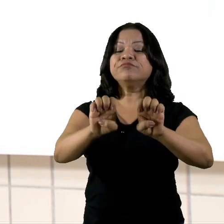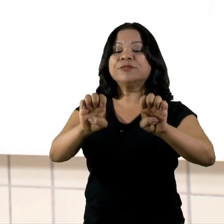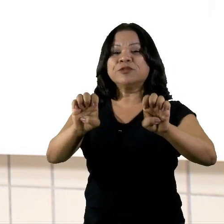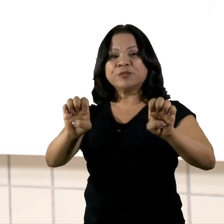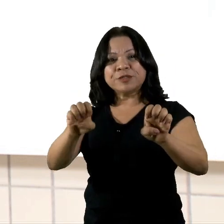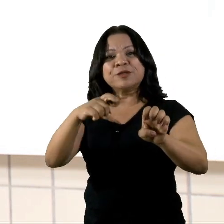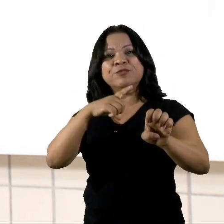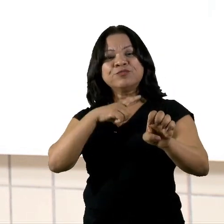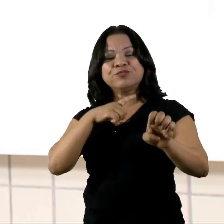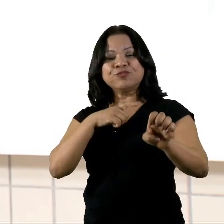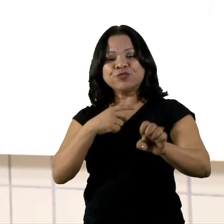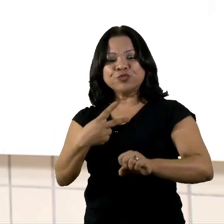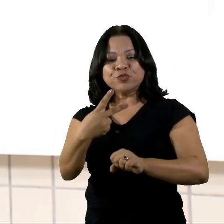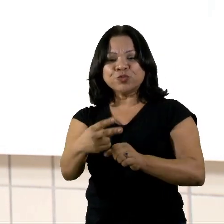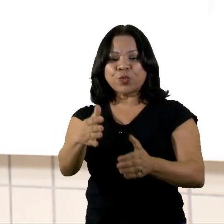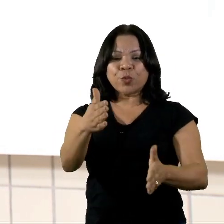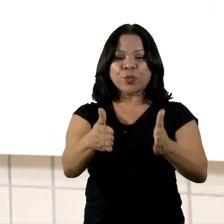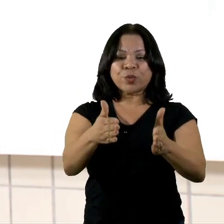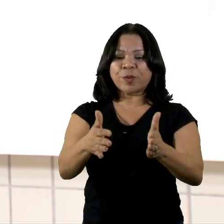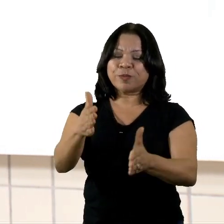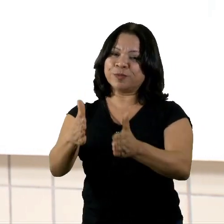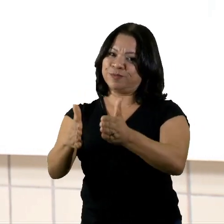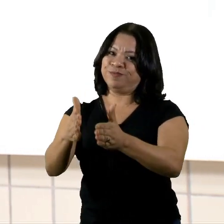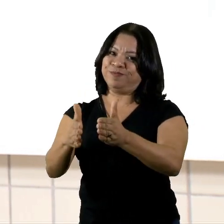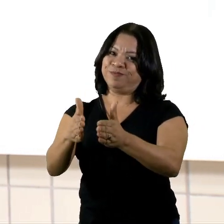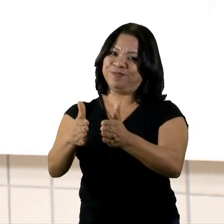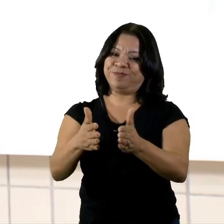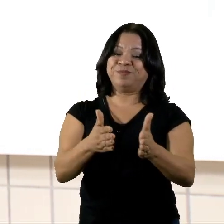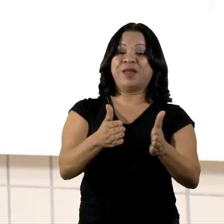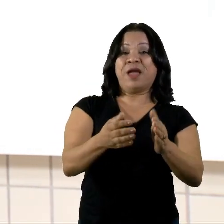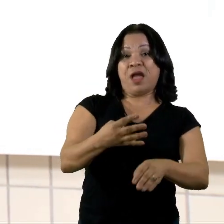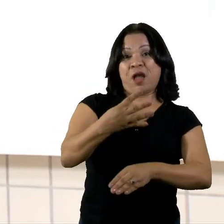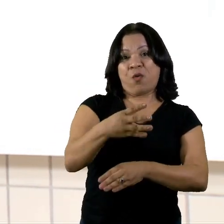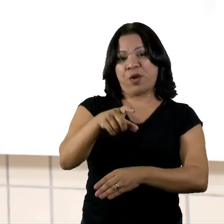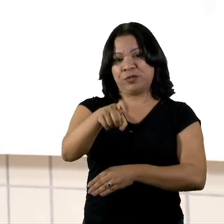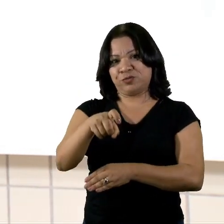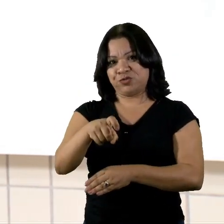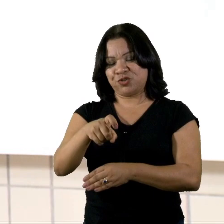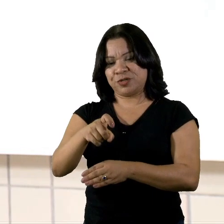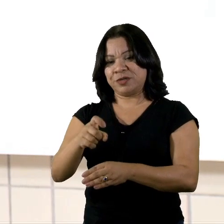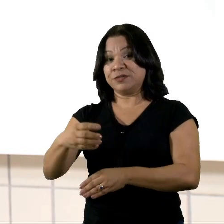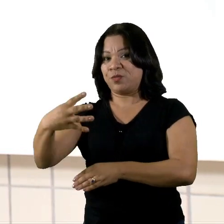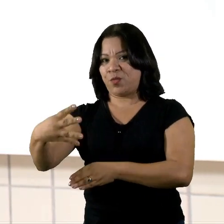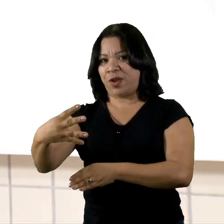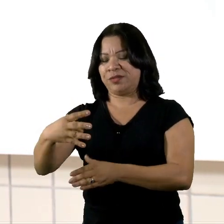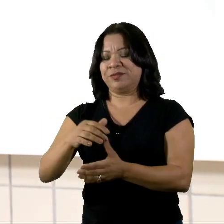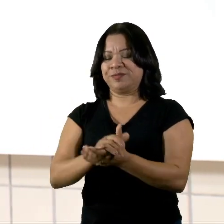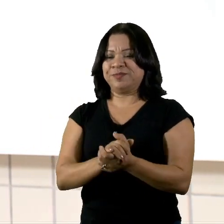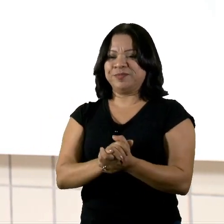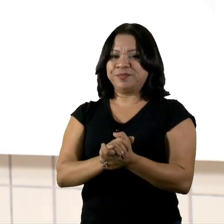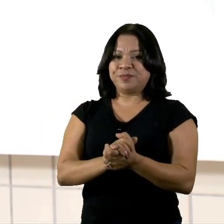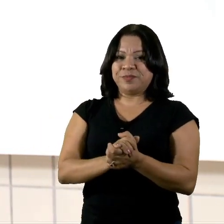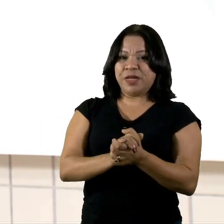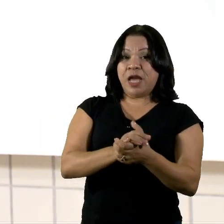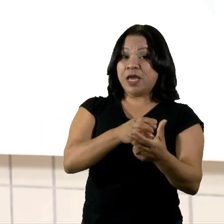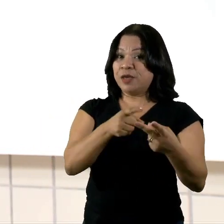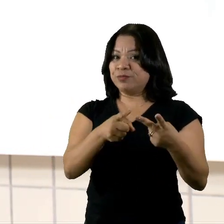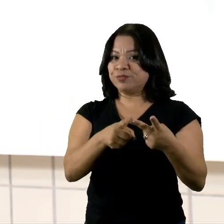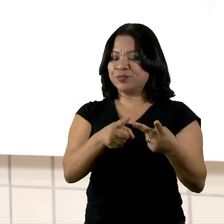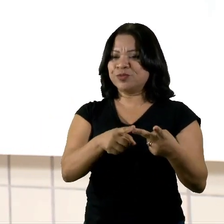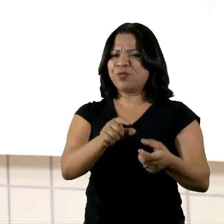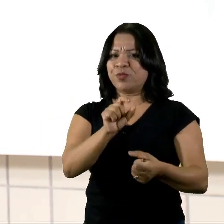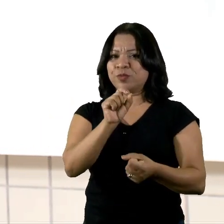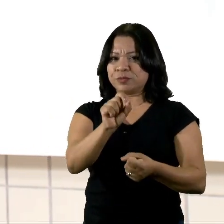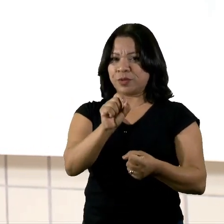dois termos: o termo 4x e o termo 4. Então, esse é o primeiro equívoco. E o segundo é que